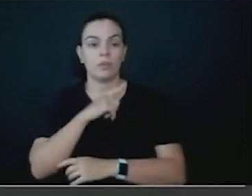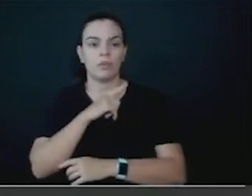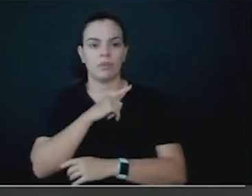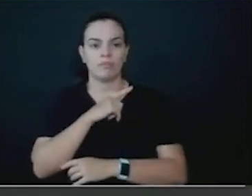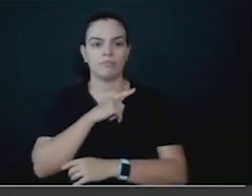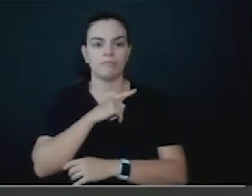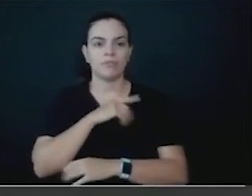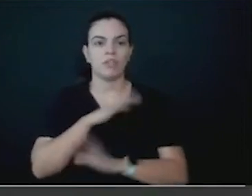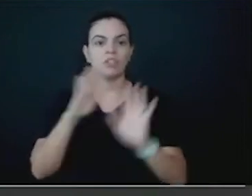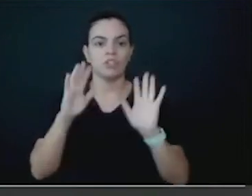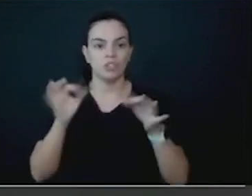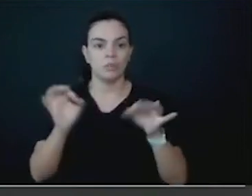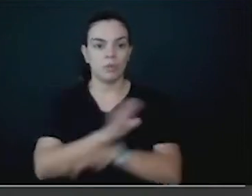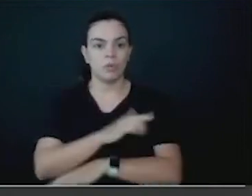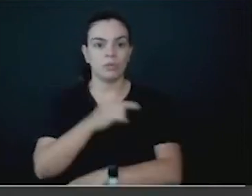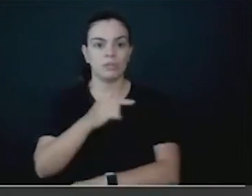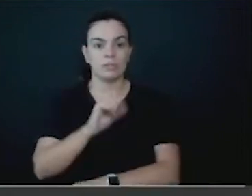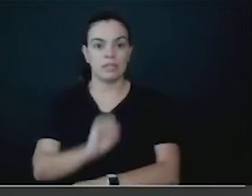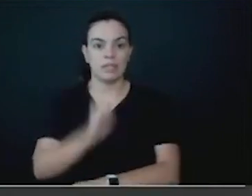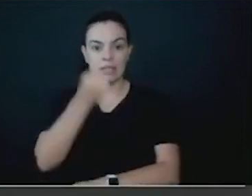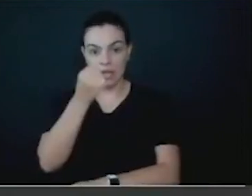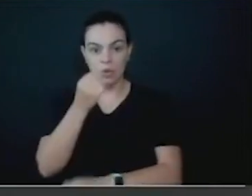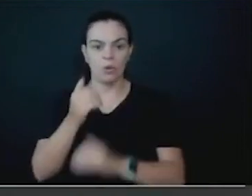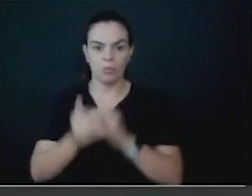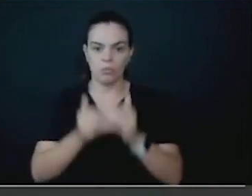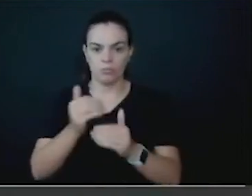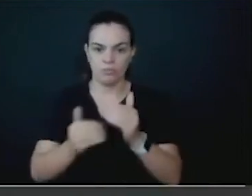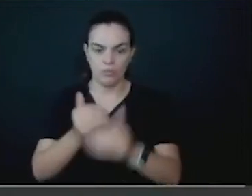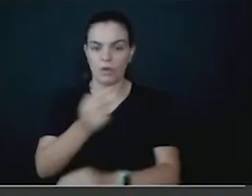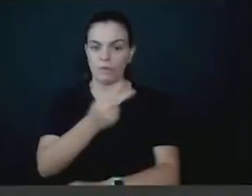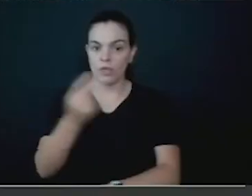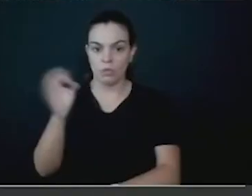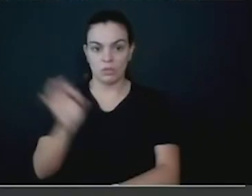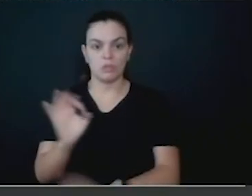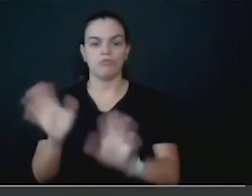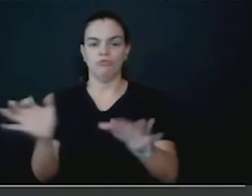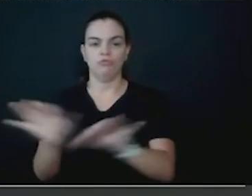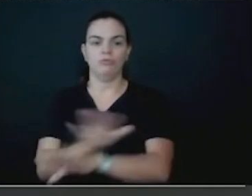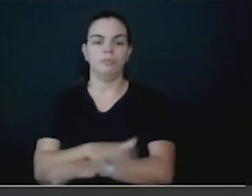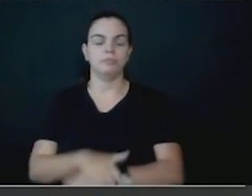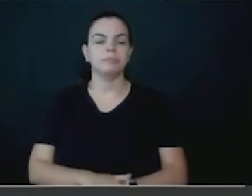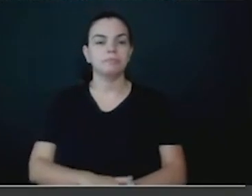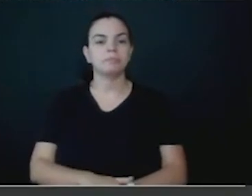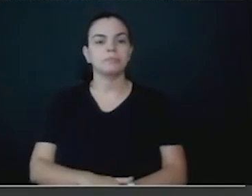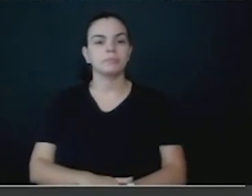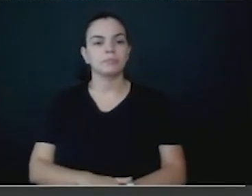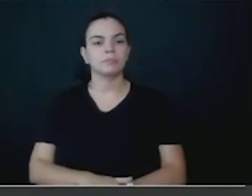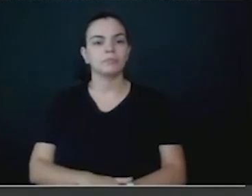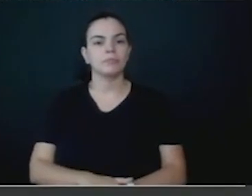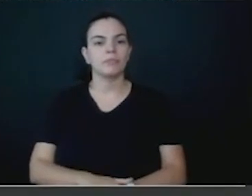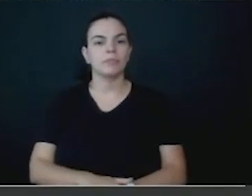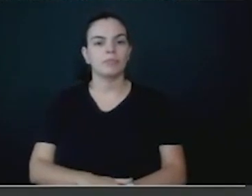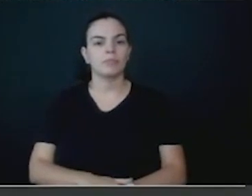entregue, 78% em andamento, 22% concluído. Podemos passar? Quando a gente fala